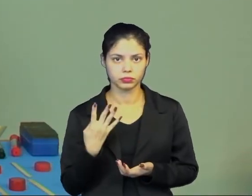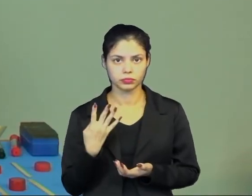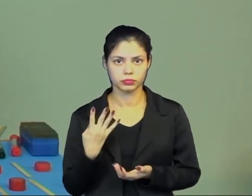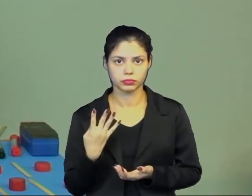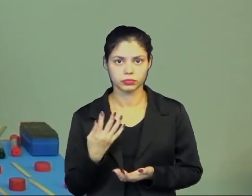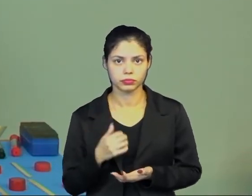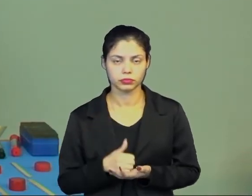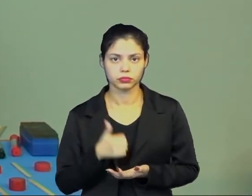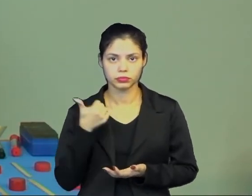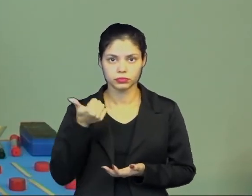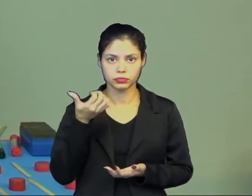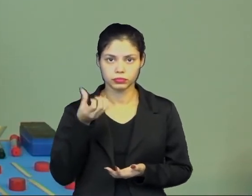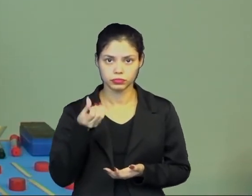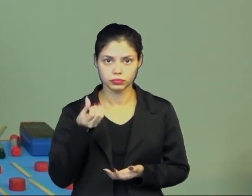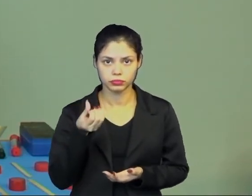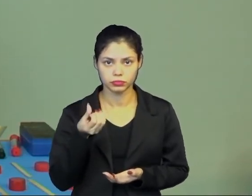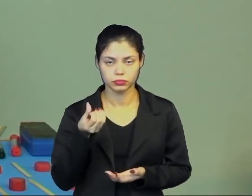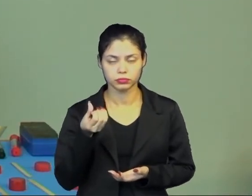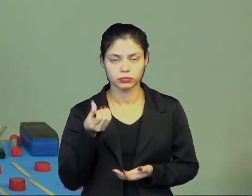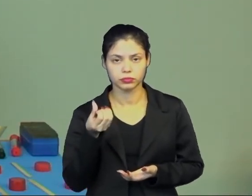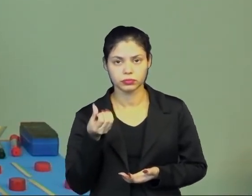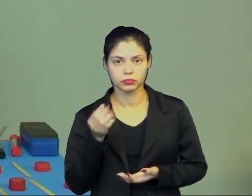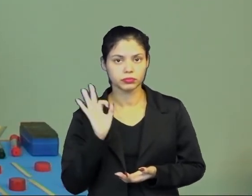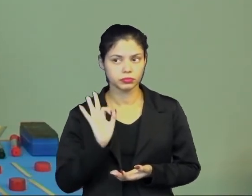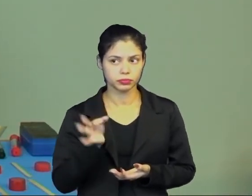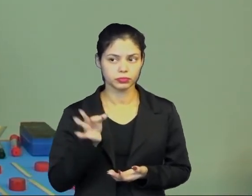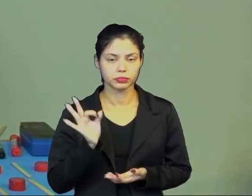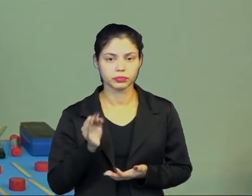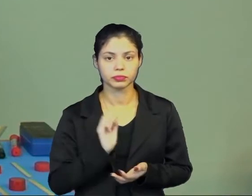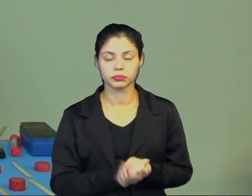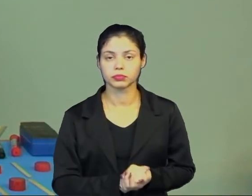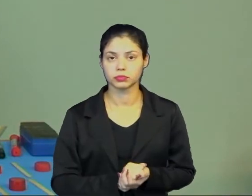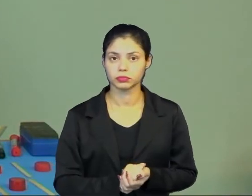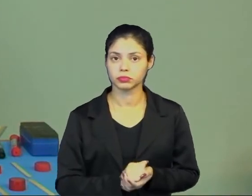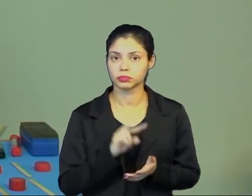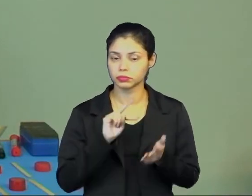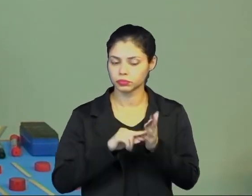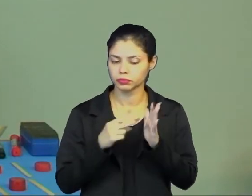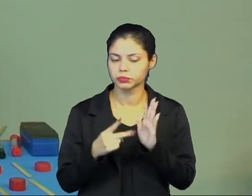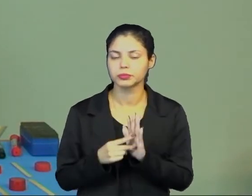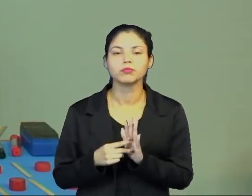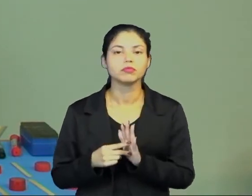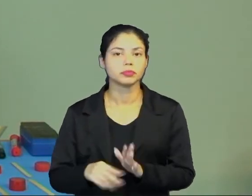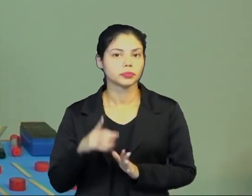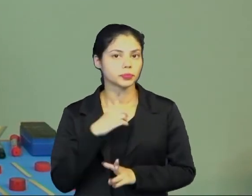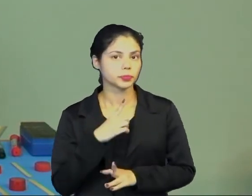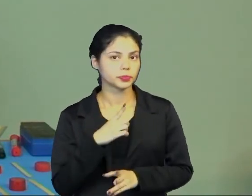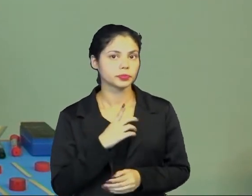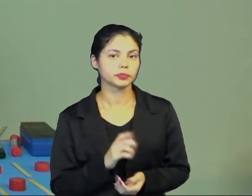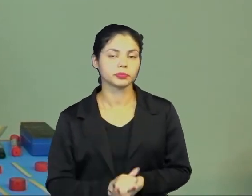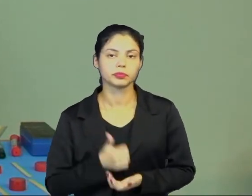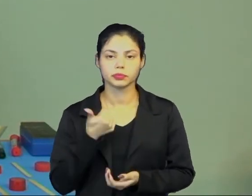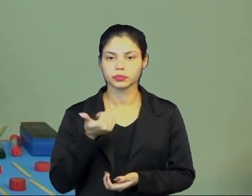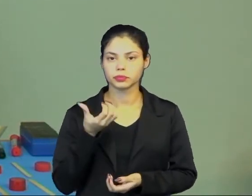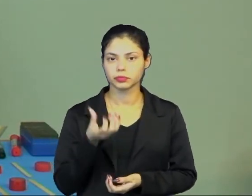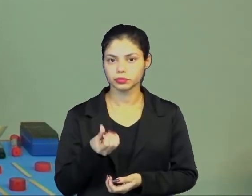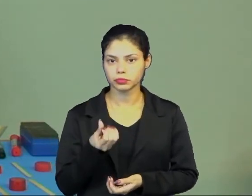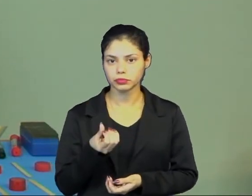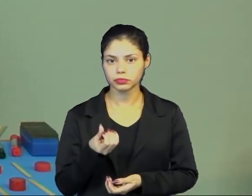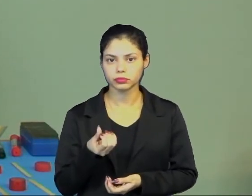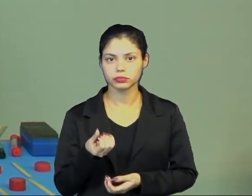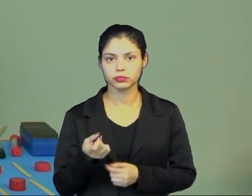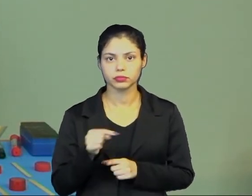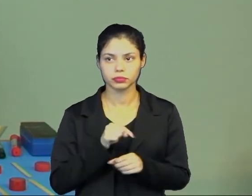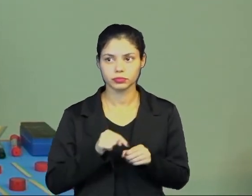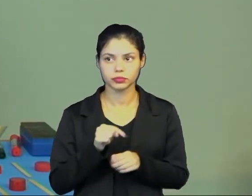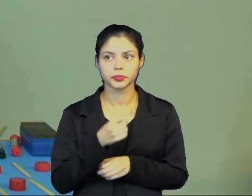contamos de 16, certo? Então, isso significa que eu tenho 16